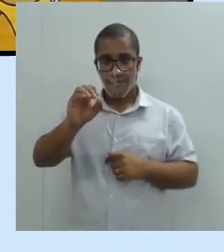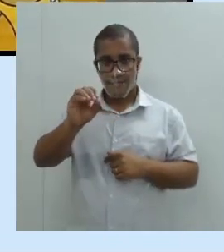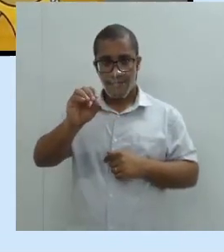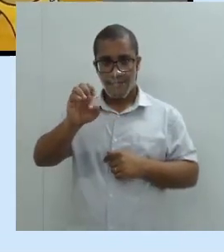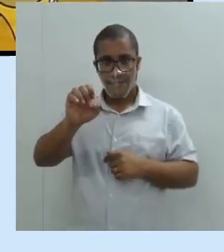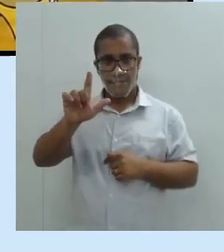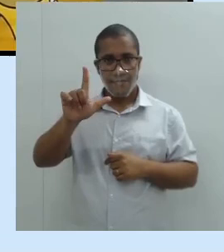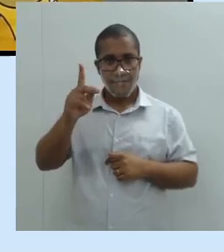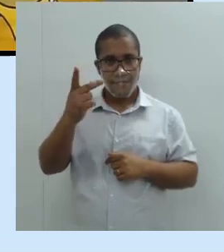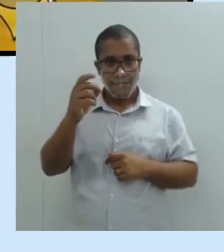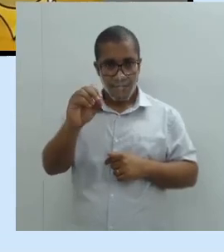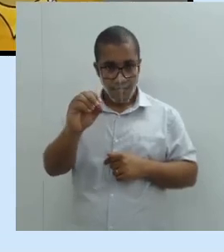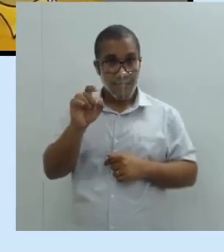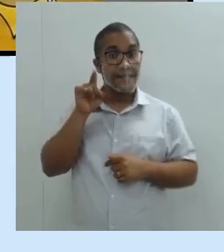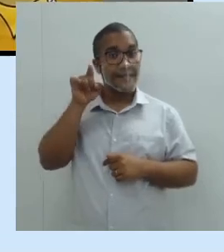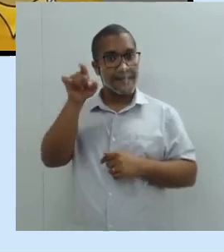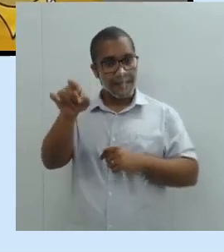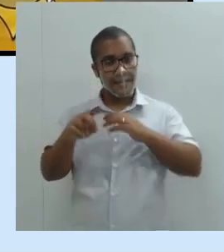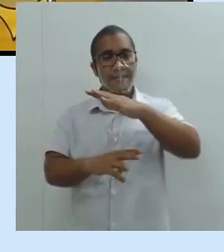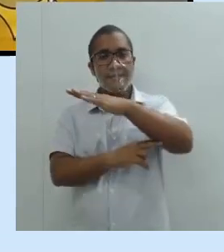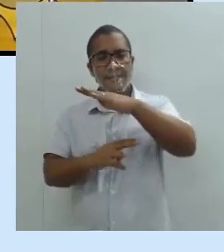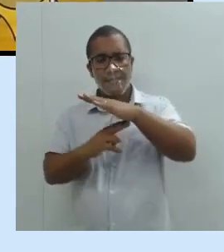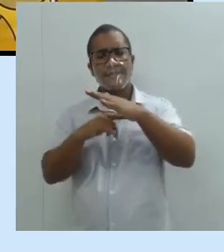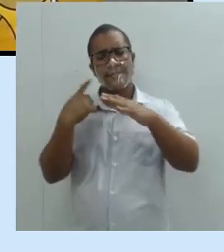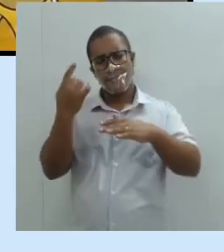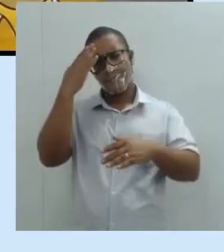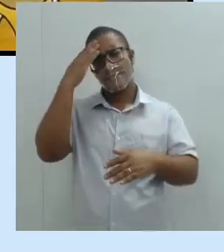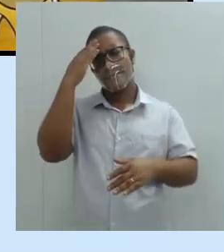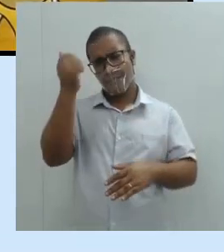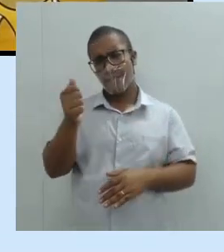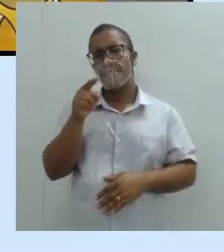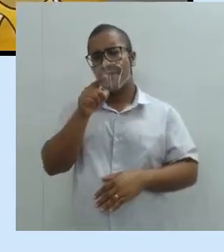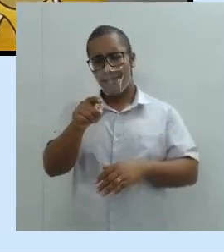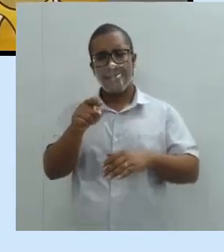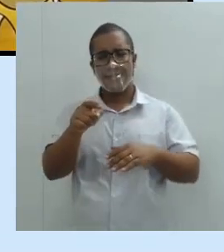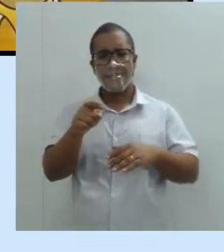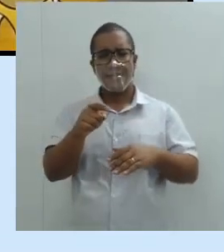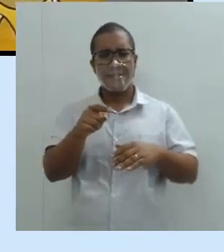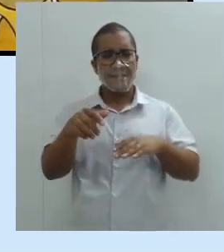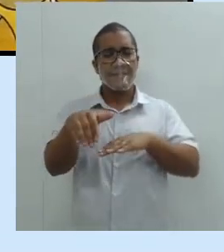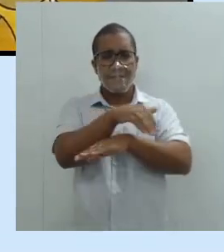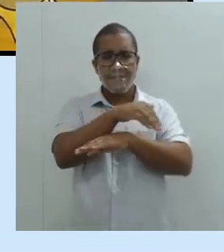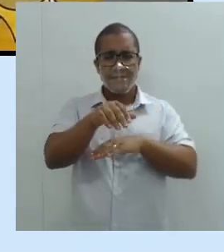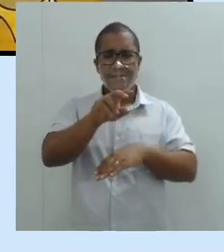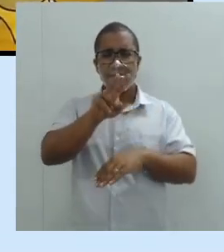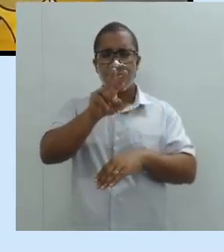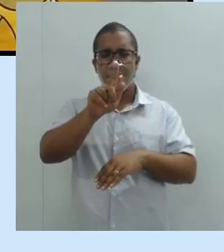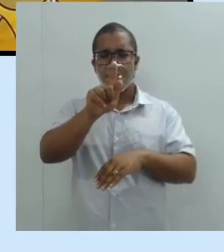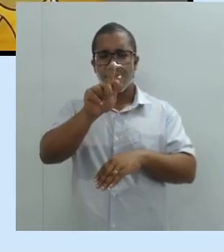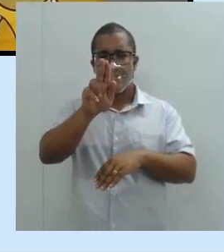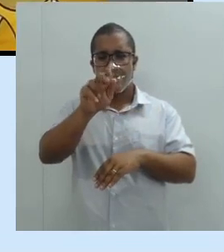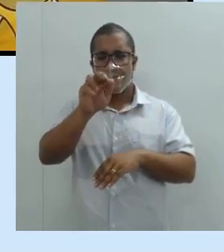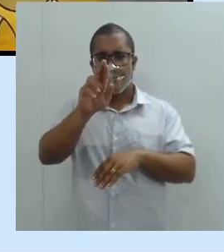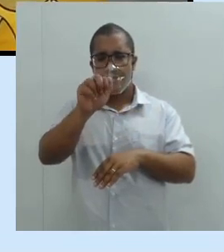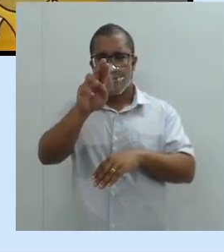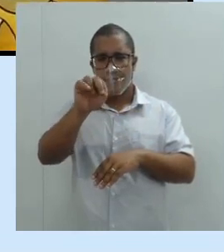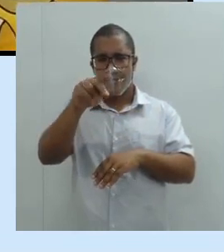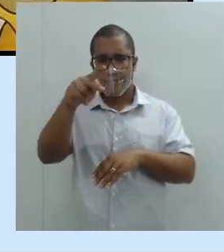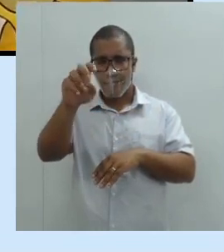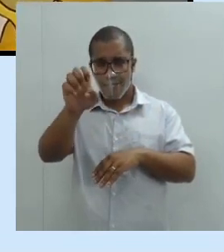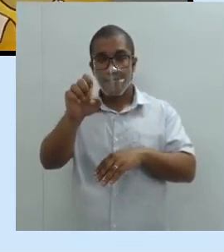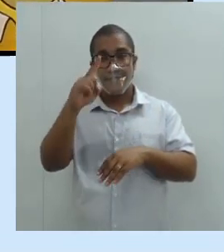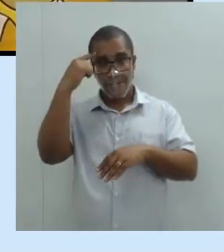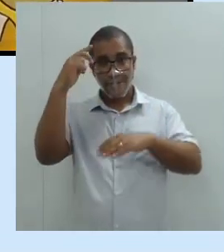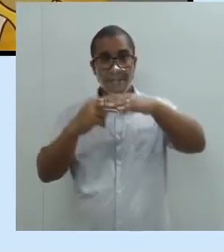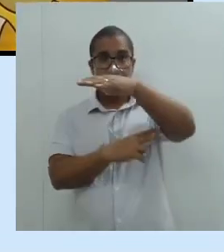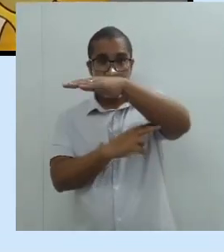gente sabe que ali na Avenida Guararapes, aquela ponte ali fica o maior bloco de carnaval do mundo,